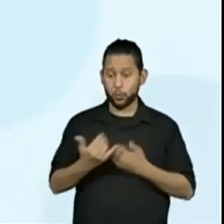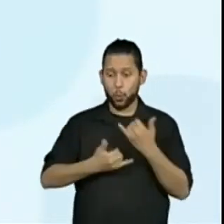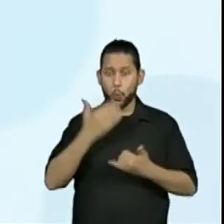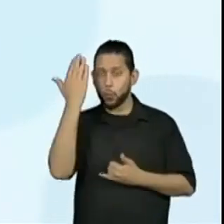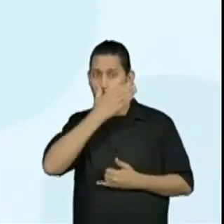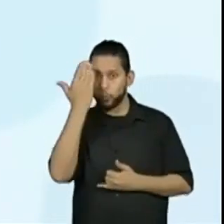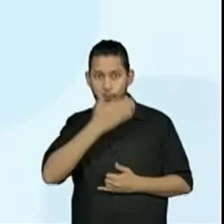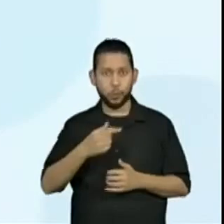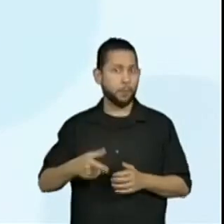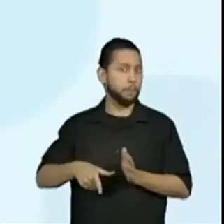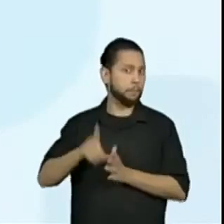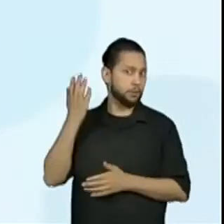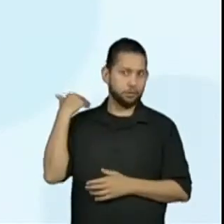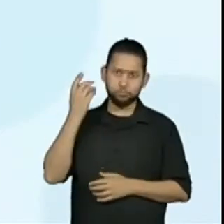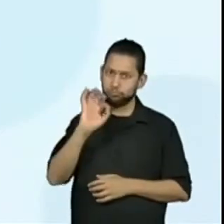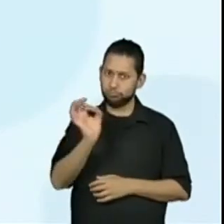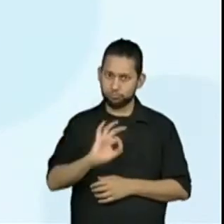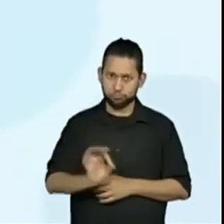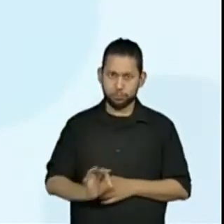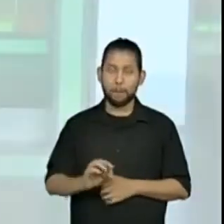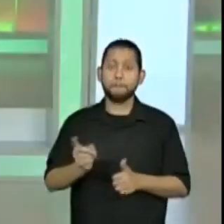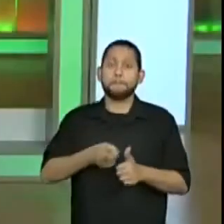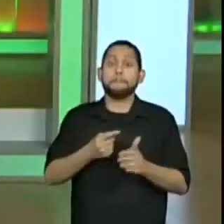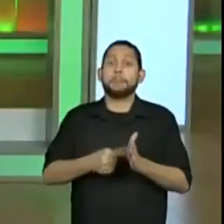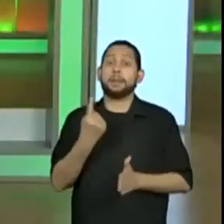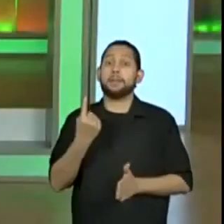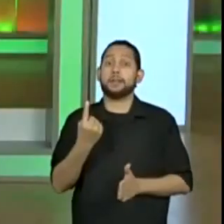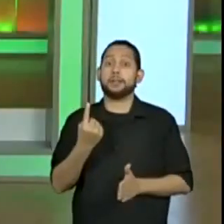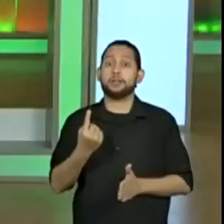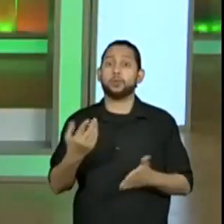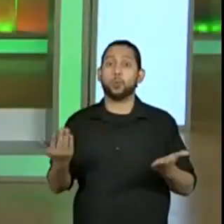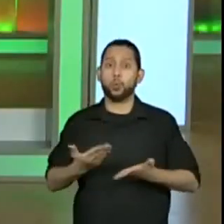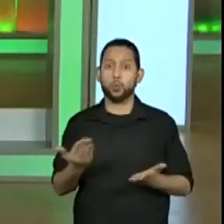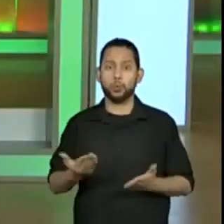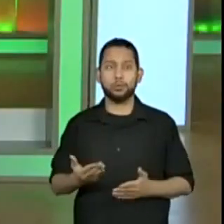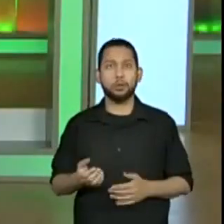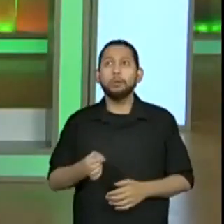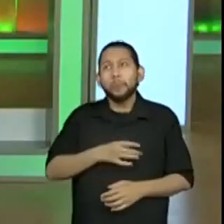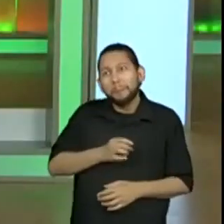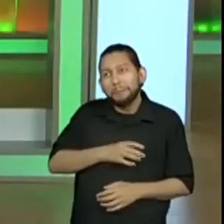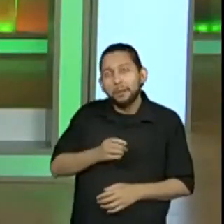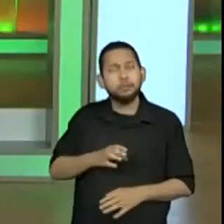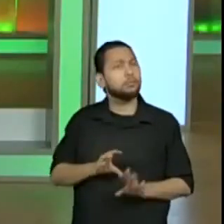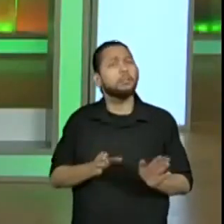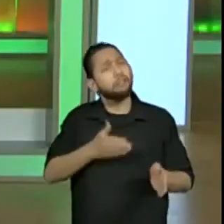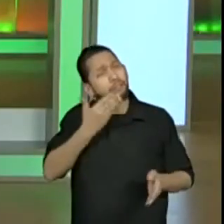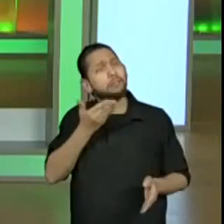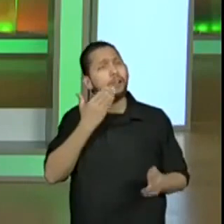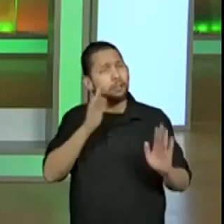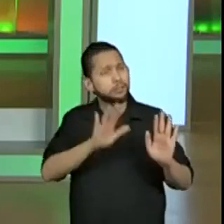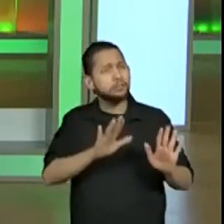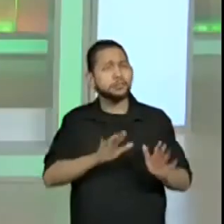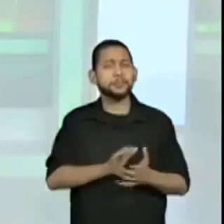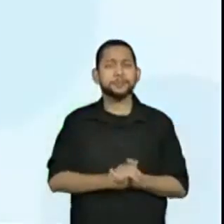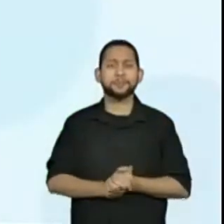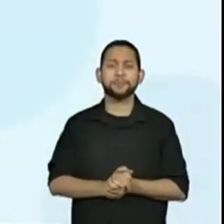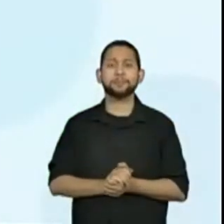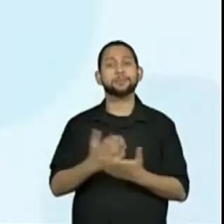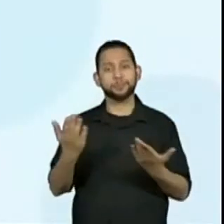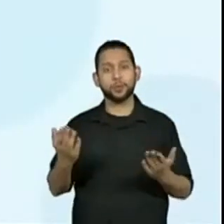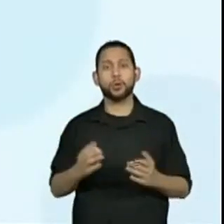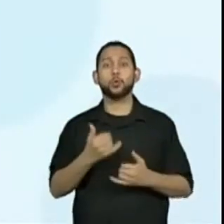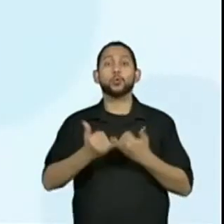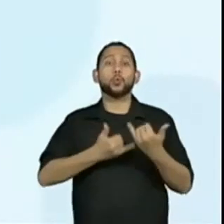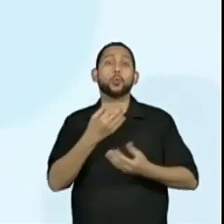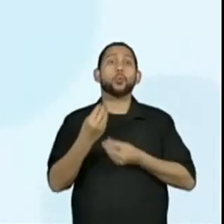vez que ela está tendo contato Verdade. Com o jogo. Posso dizer que estou até com medo. Não precisa. É fácil, certo? Então, vamos lá. Instruções